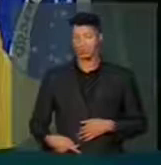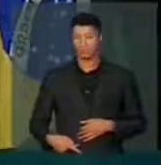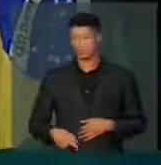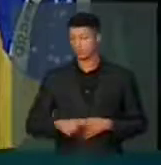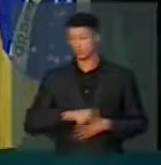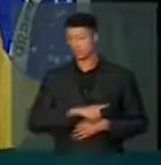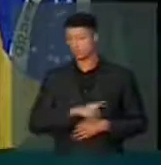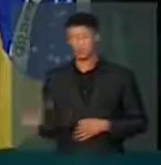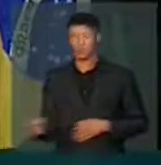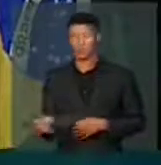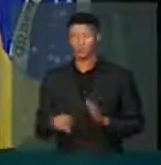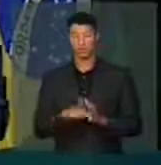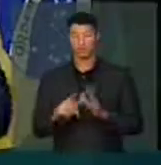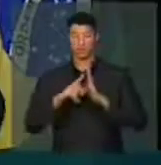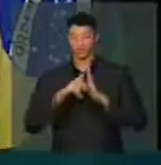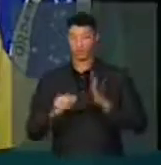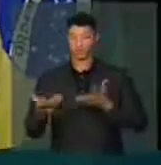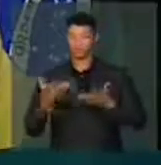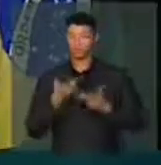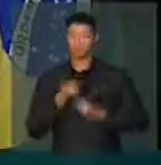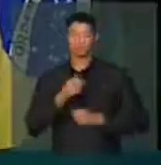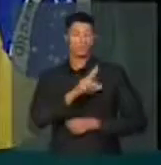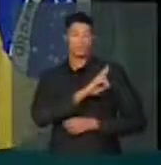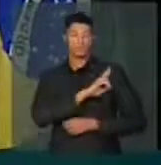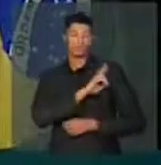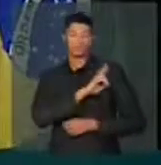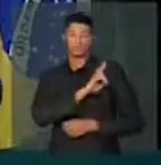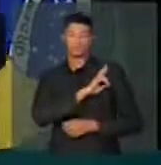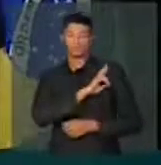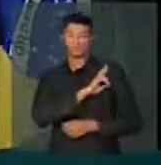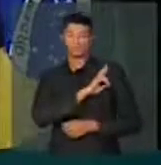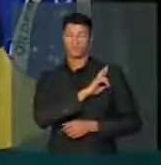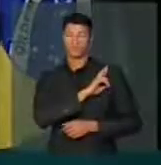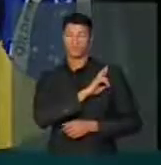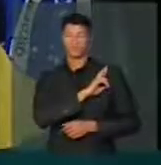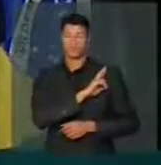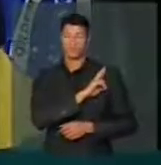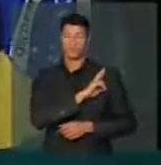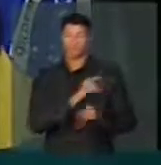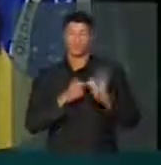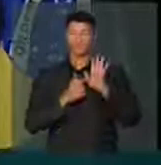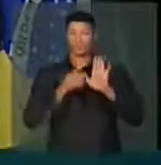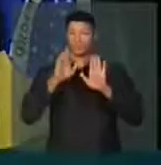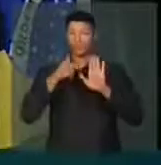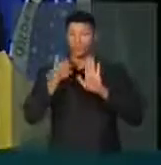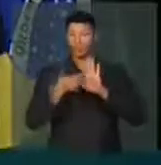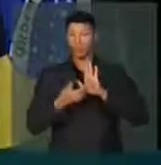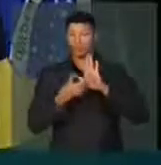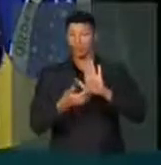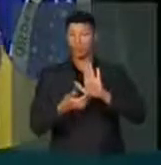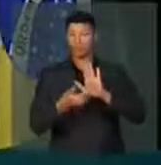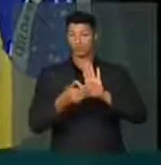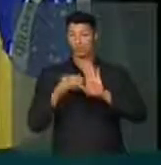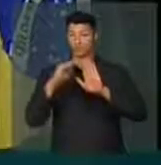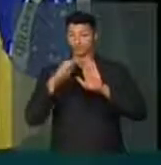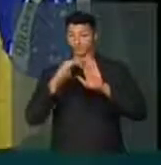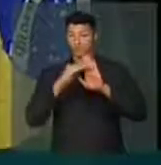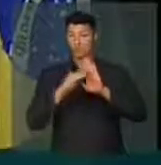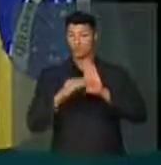sai das paredes do Alvorada e assume a sua responsabilidade, indica quais são os